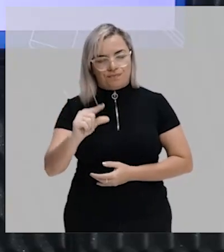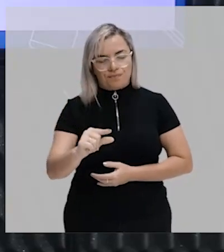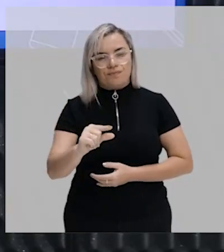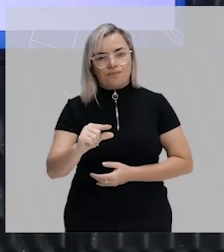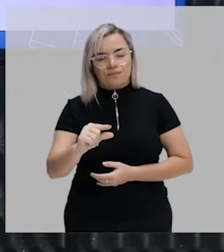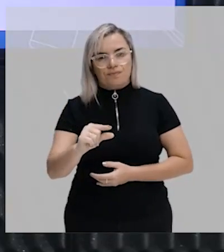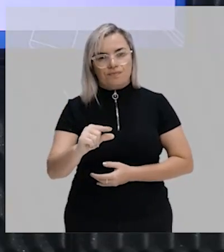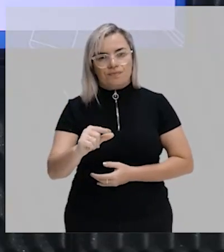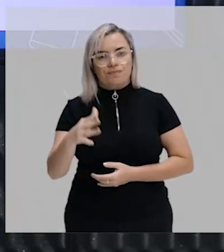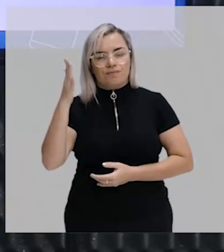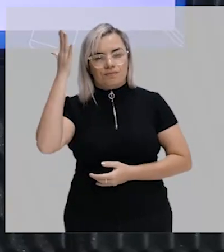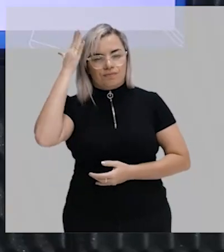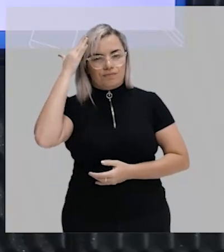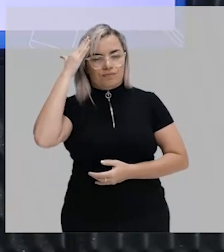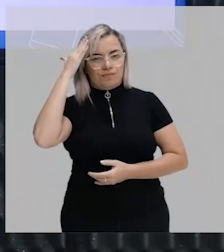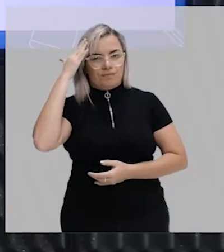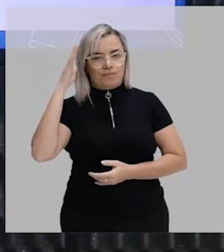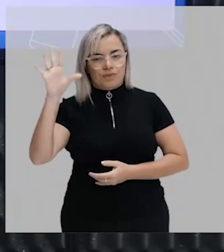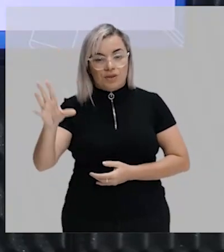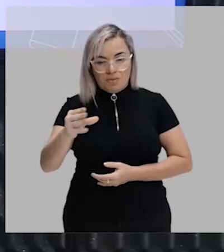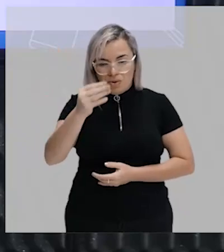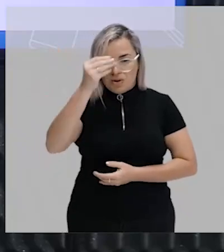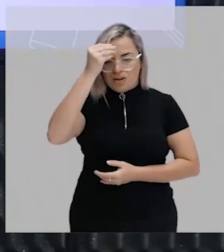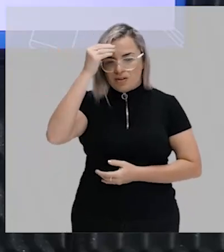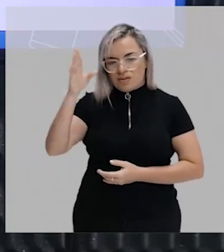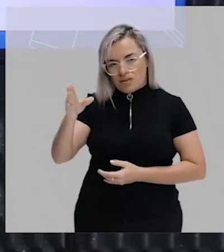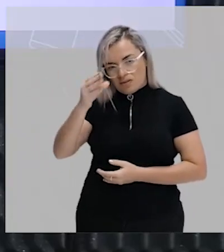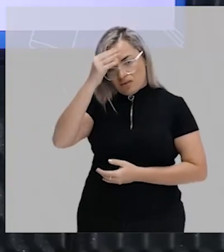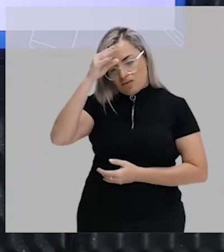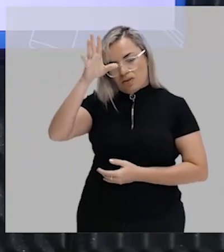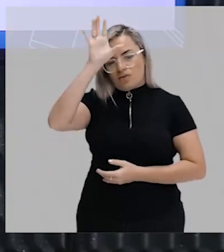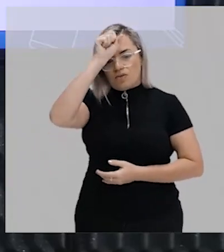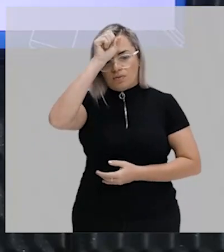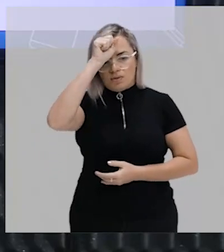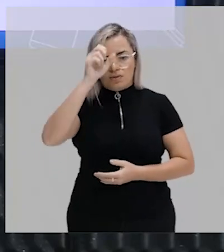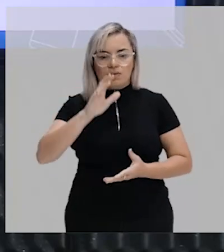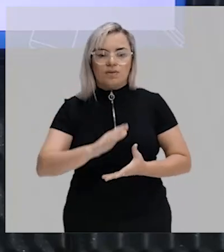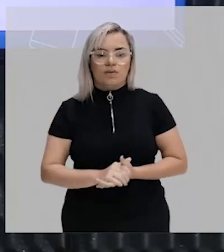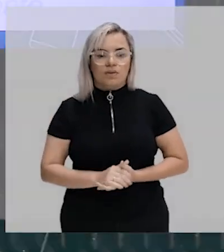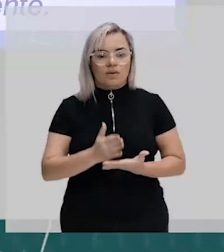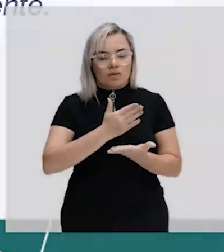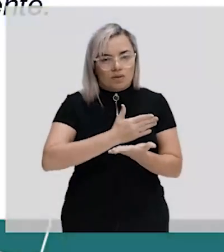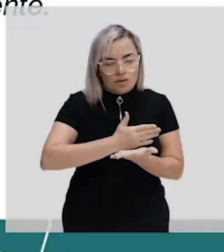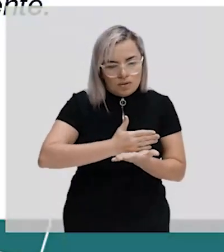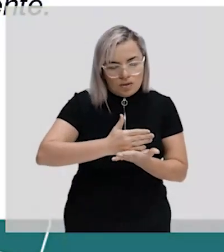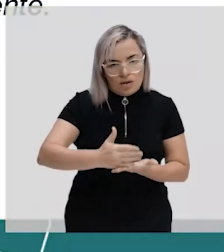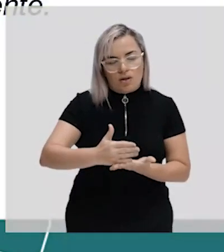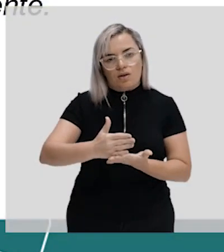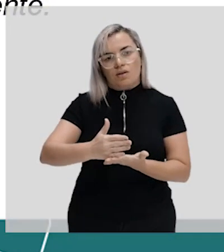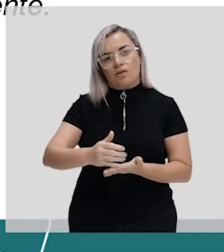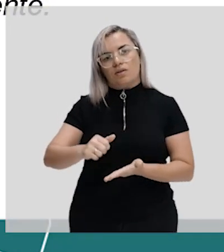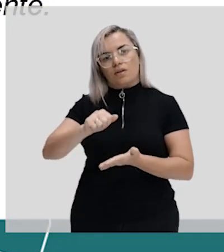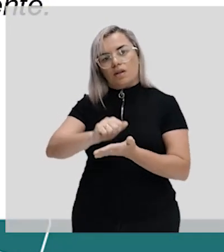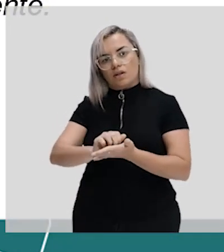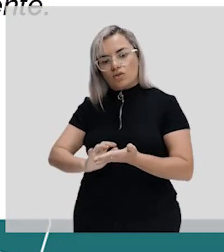sua compreensão e memorização. Então, partindo aqui para a